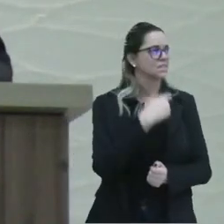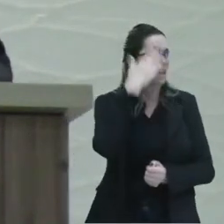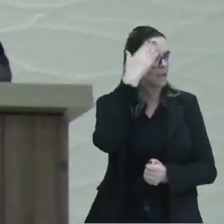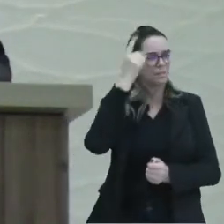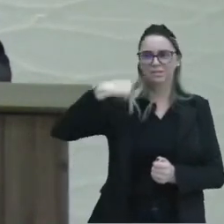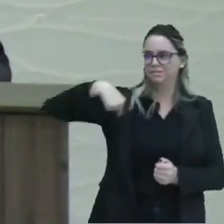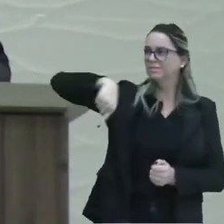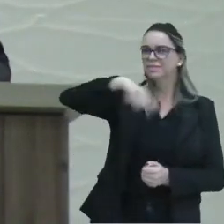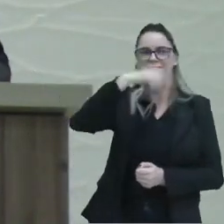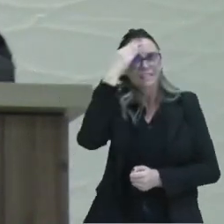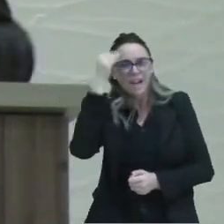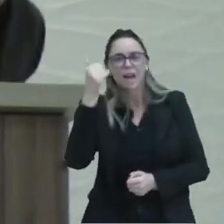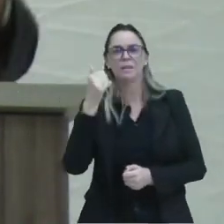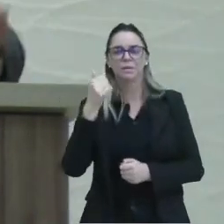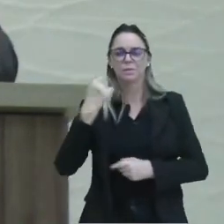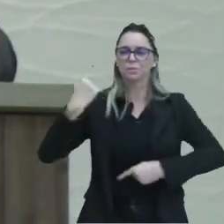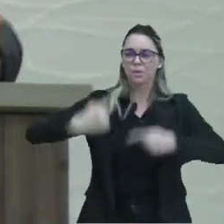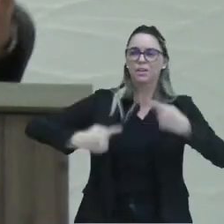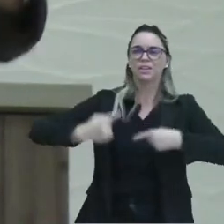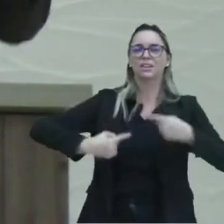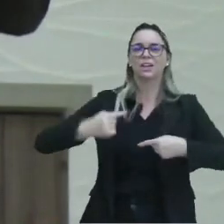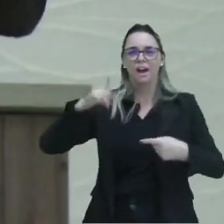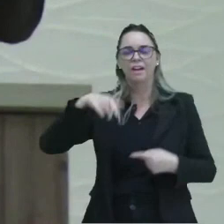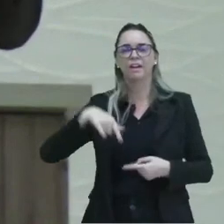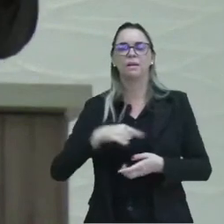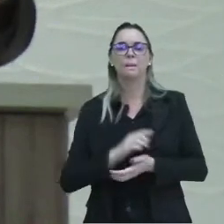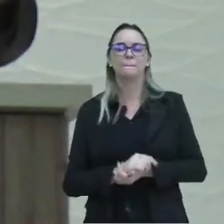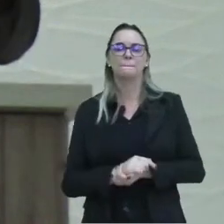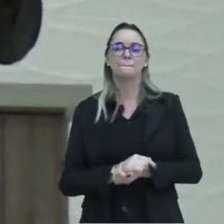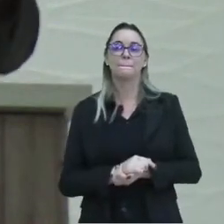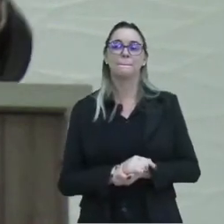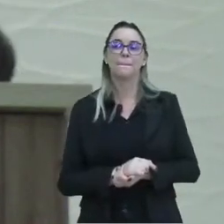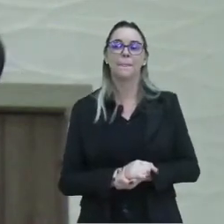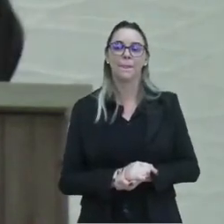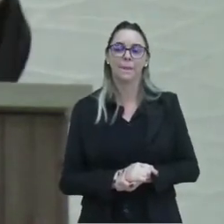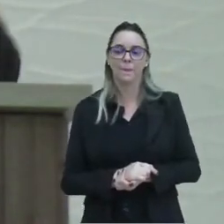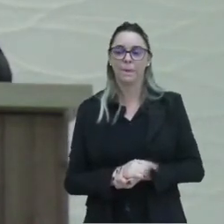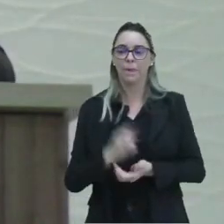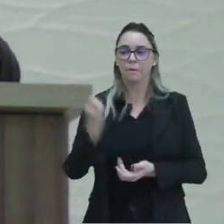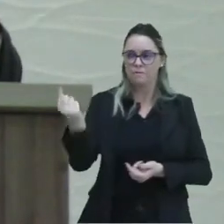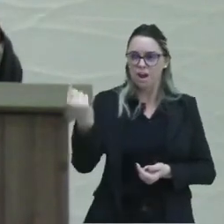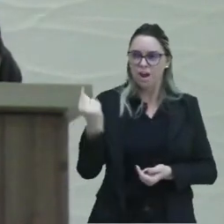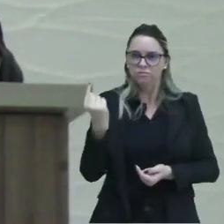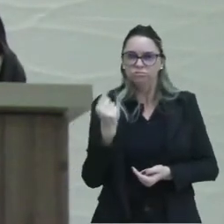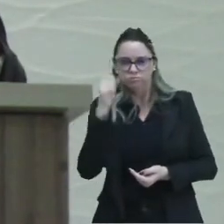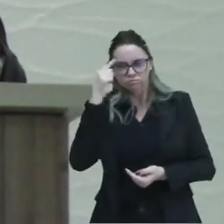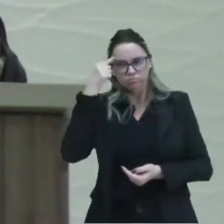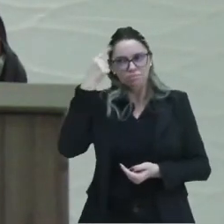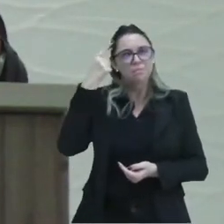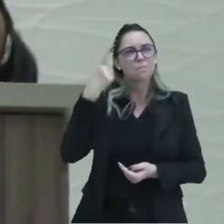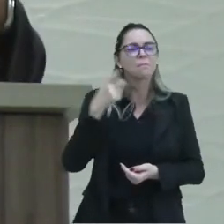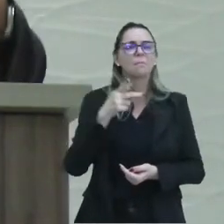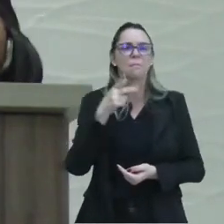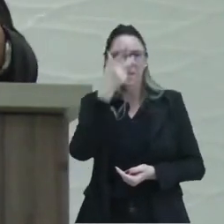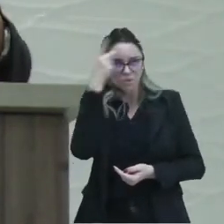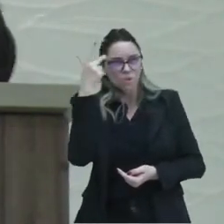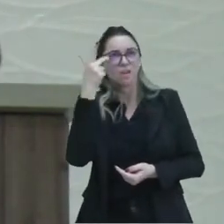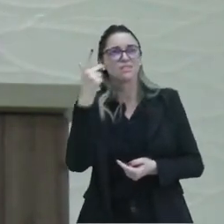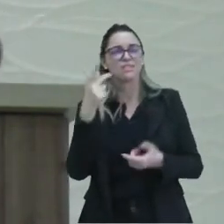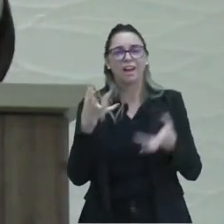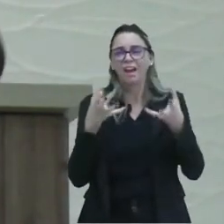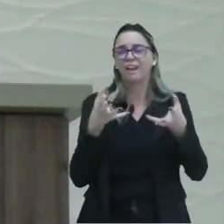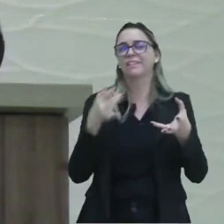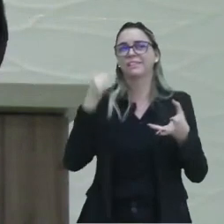envolvida. Quando vierem aqui, vêm as pessoas que realmente desejam saber e